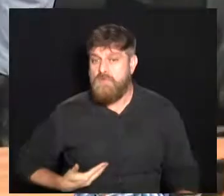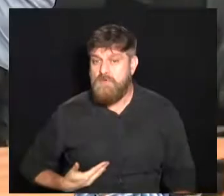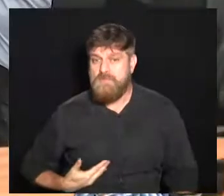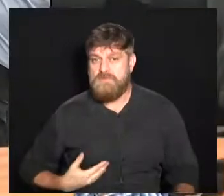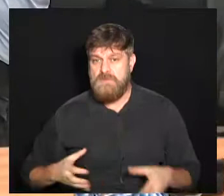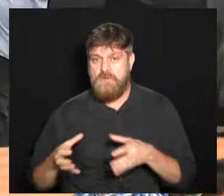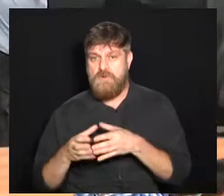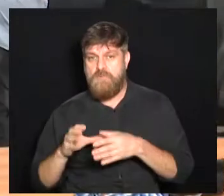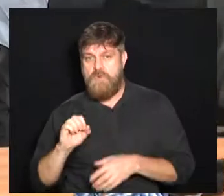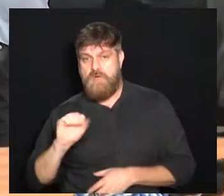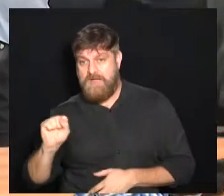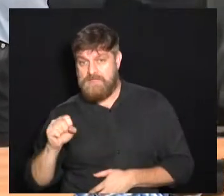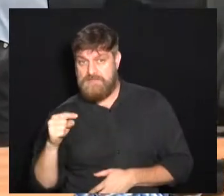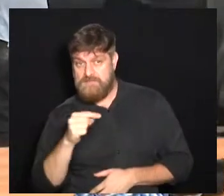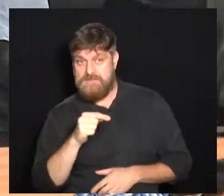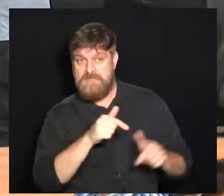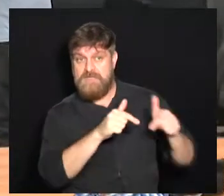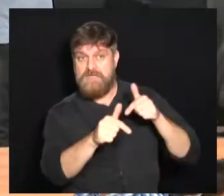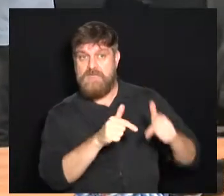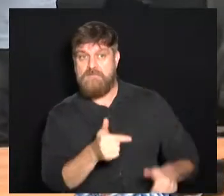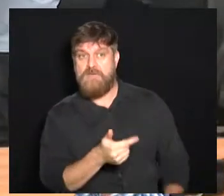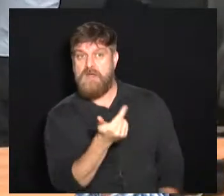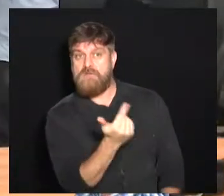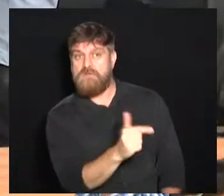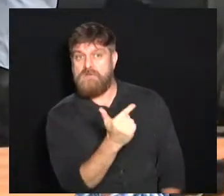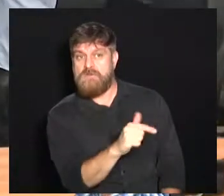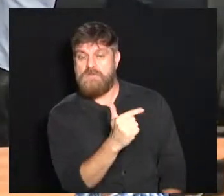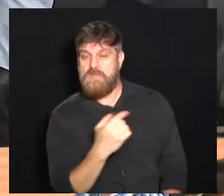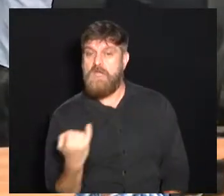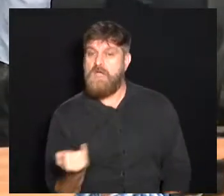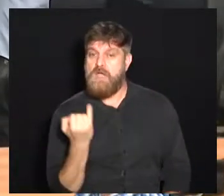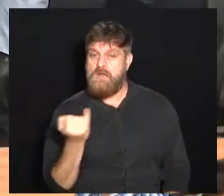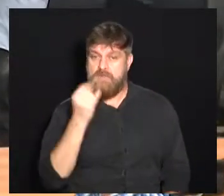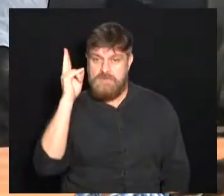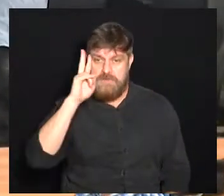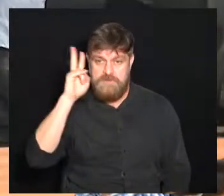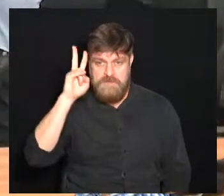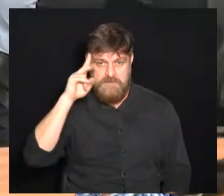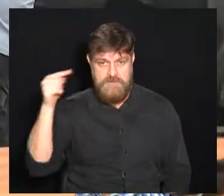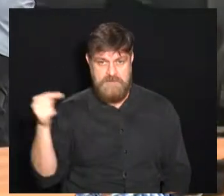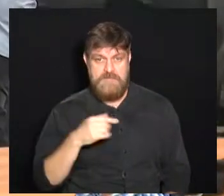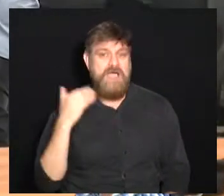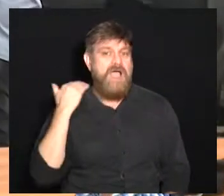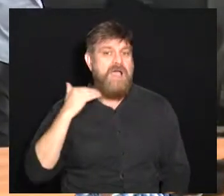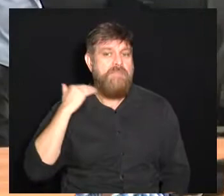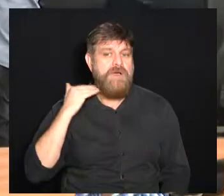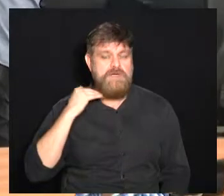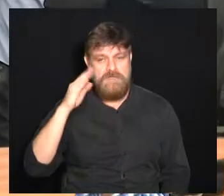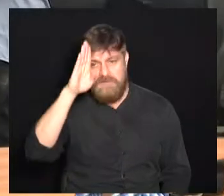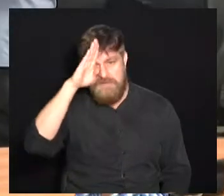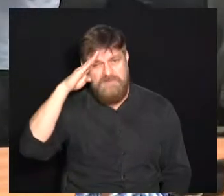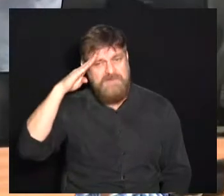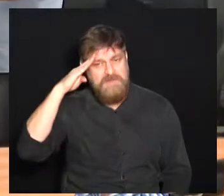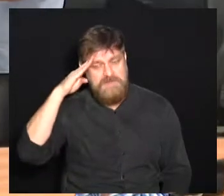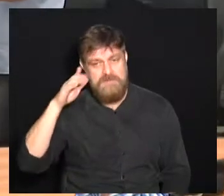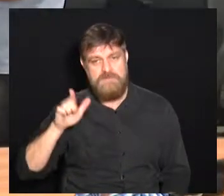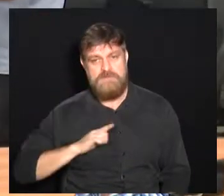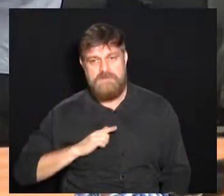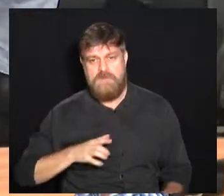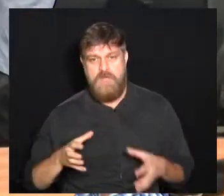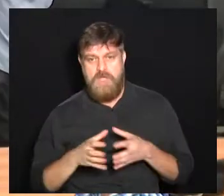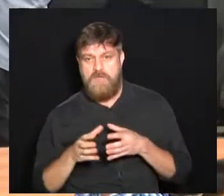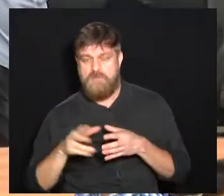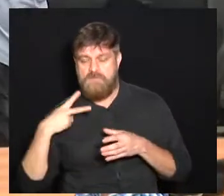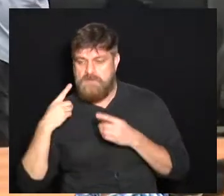OS, vocês não estariam empregados. Importante ressaltar isso, tá bom? É a fala da Mariana, é a fala do Pedrinho, é a fala da